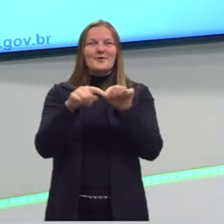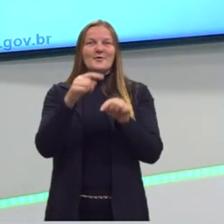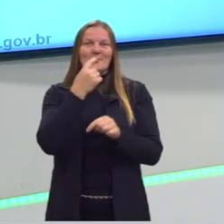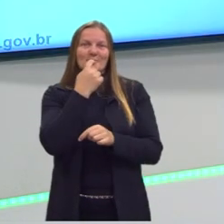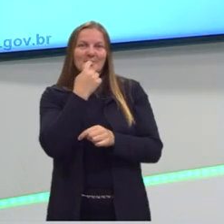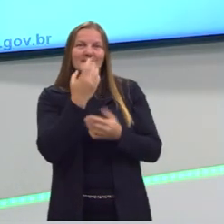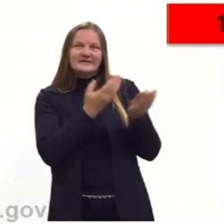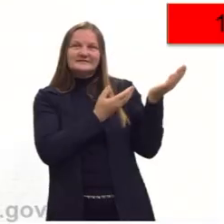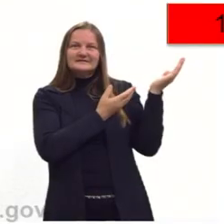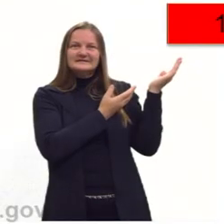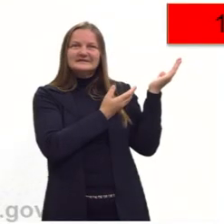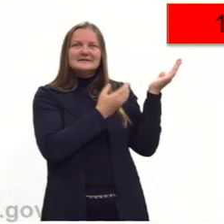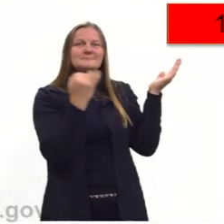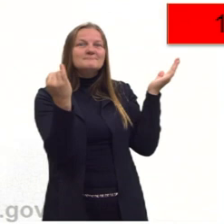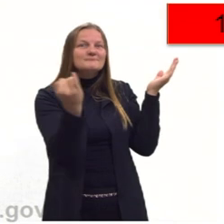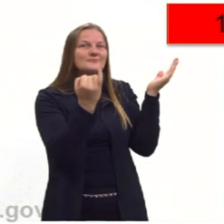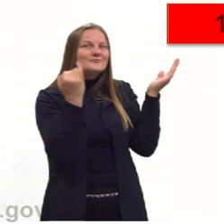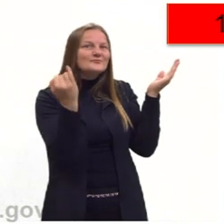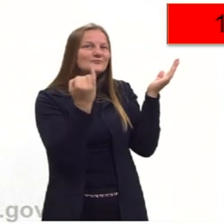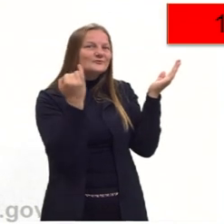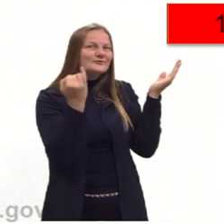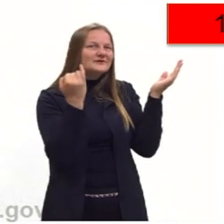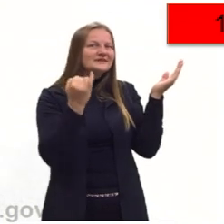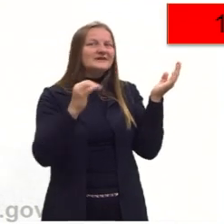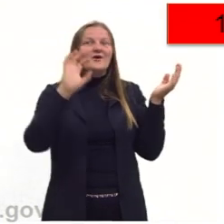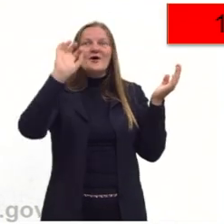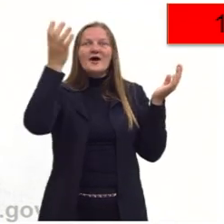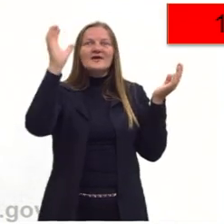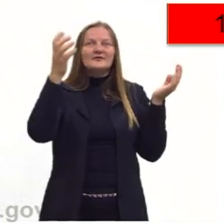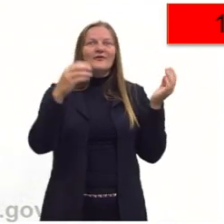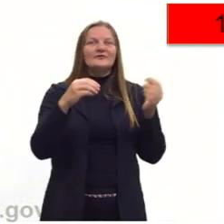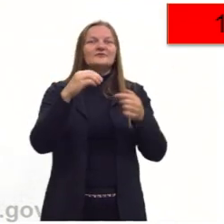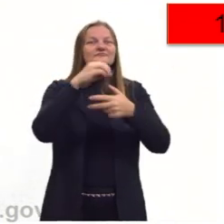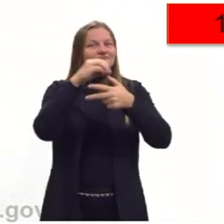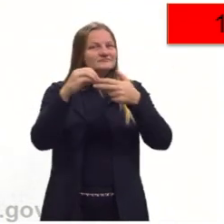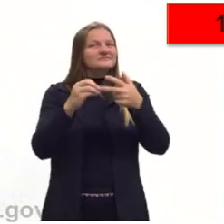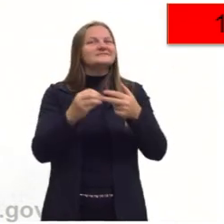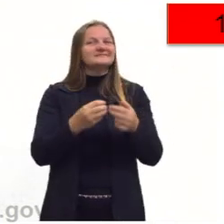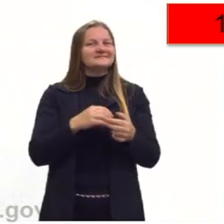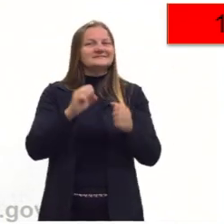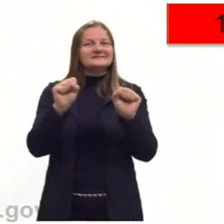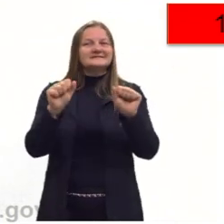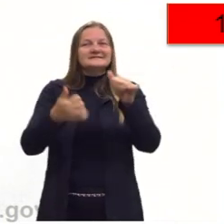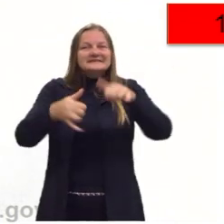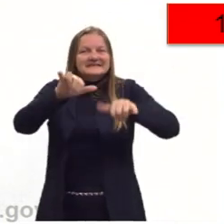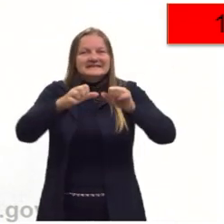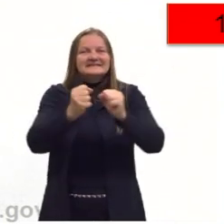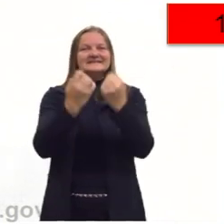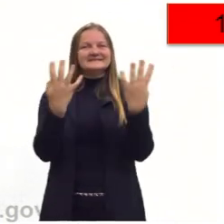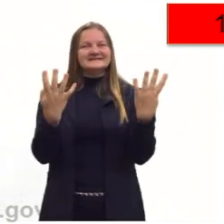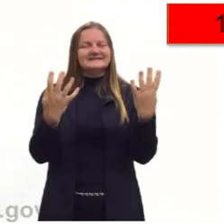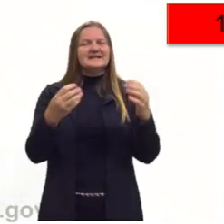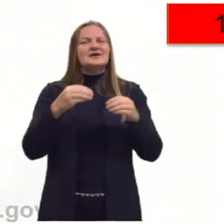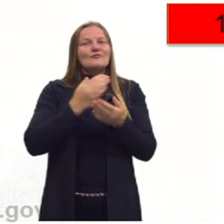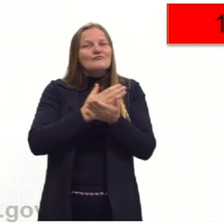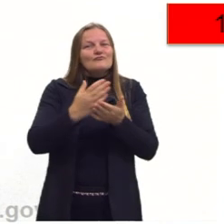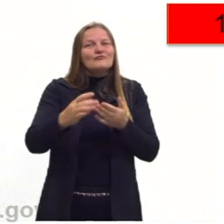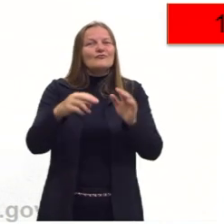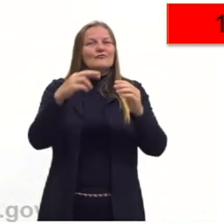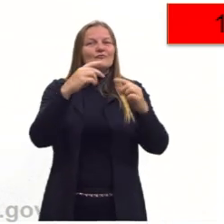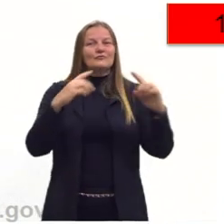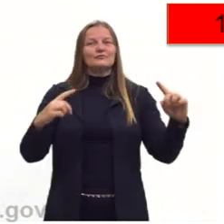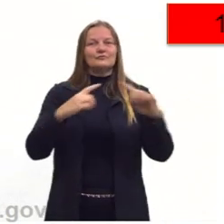sabendo Este quadro Vocês conseguem resolver todas as questões de estequiometria a partir disso com